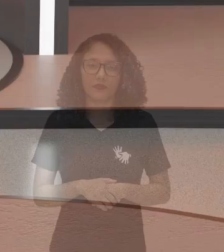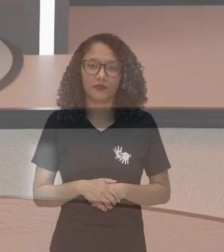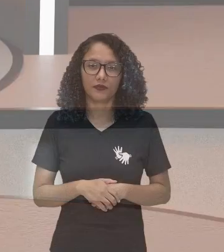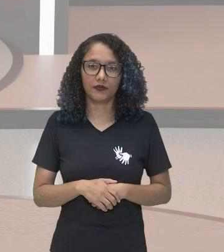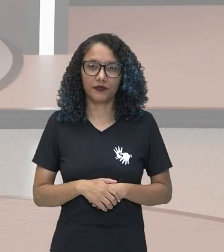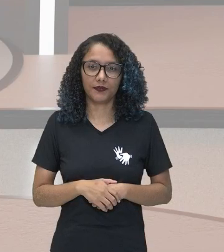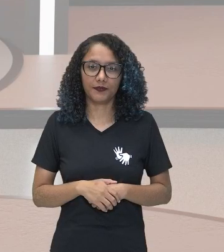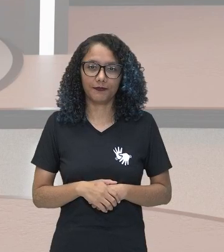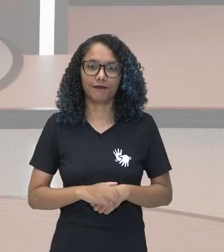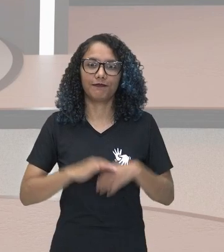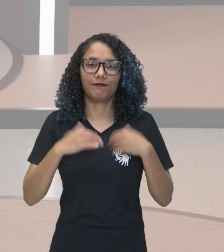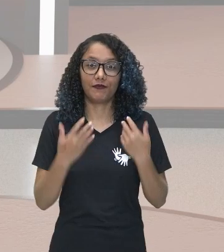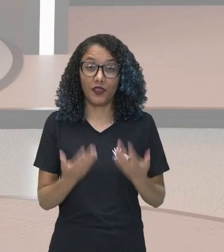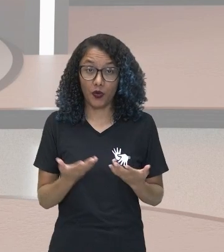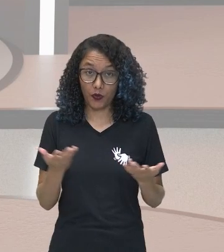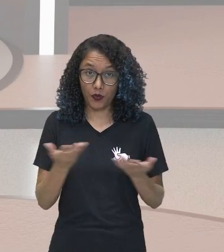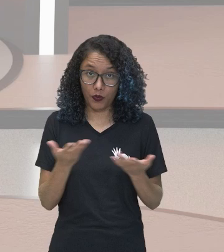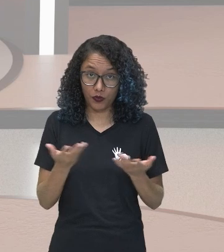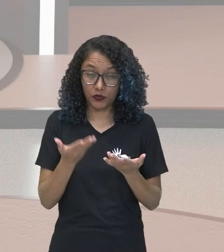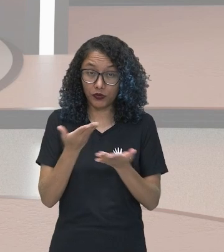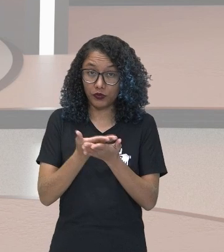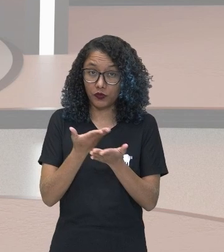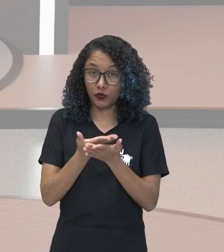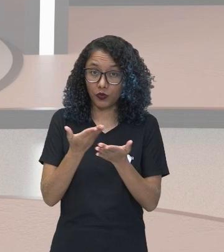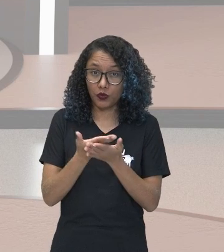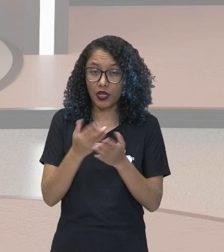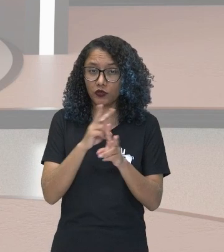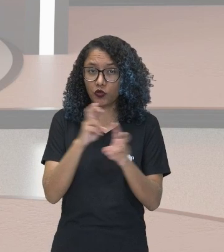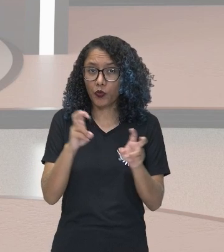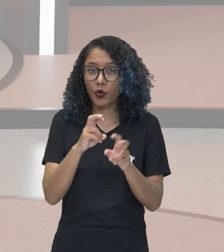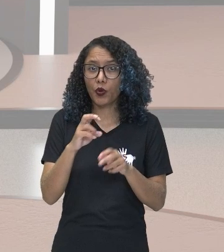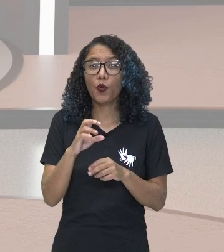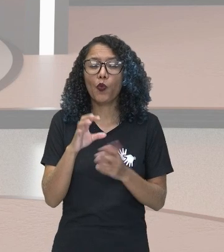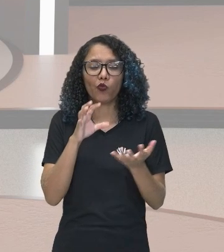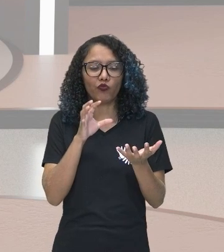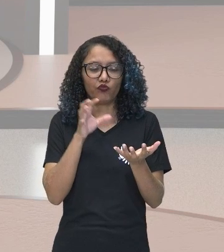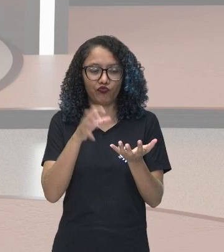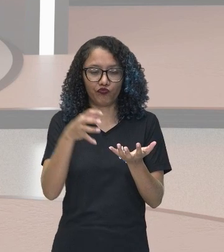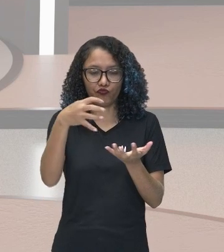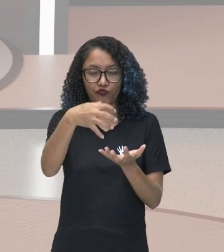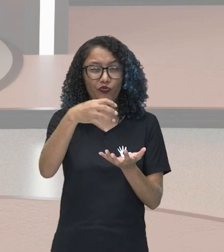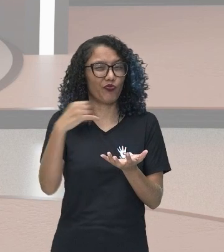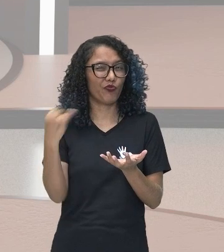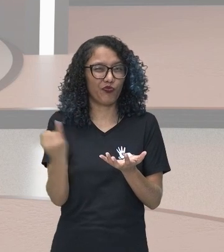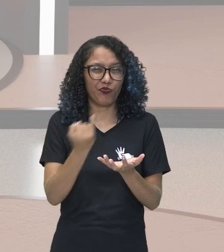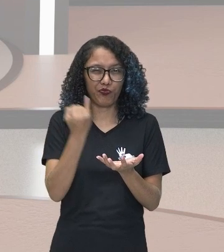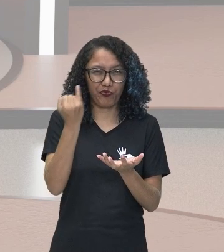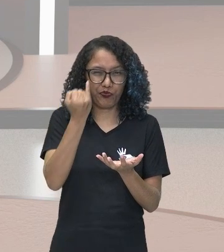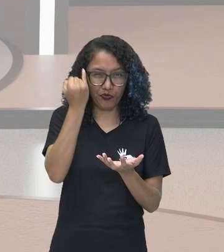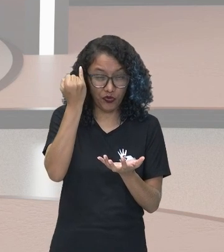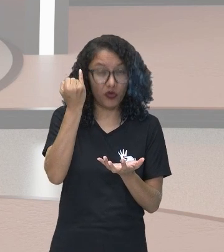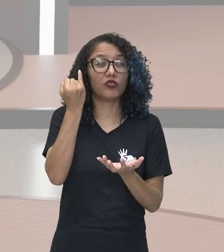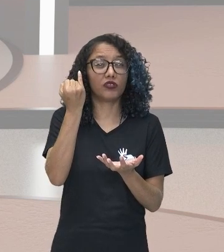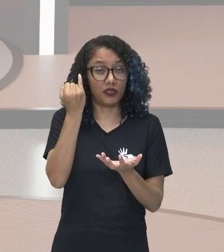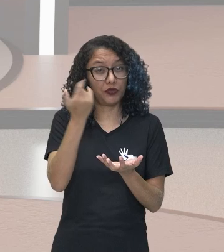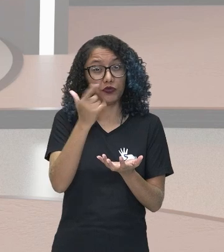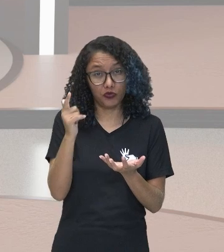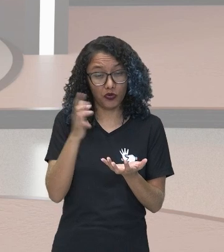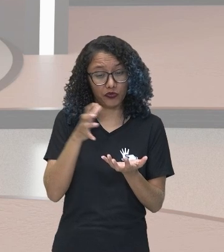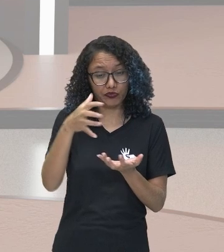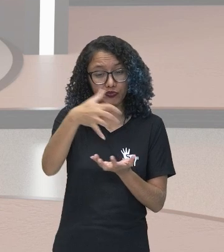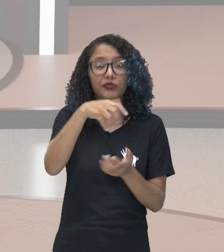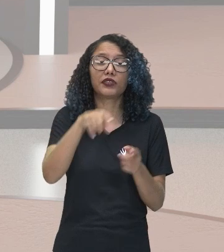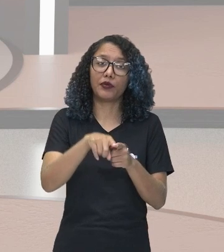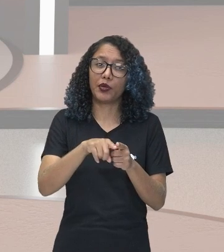Nós estudaremos sobre o importante continente, que vai estar aí junto com os outros continentes,